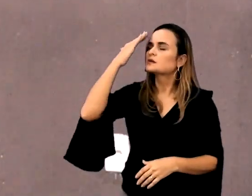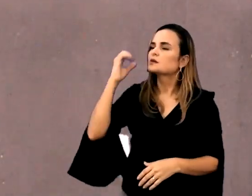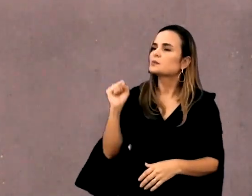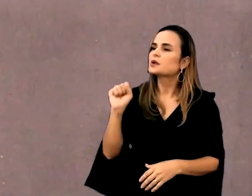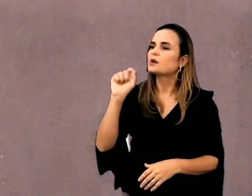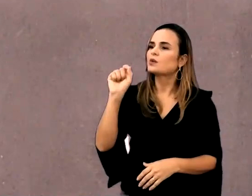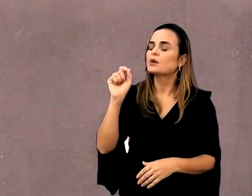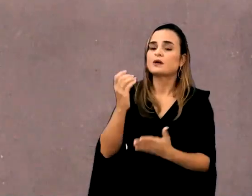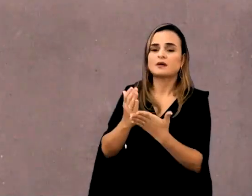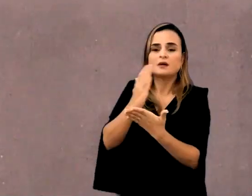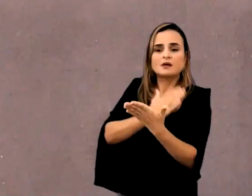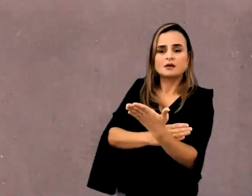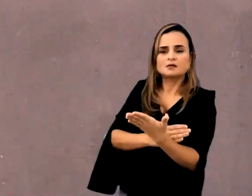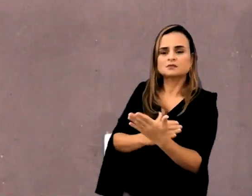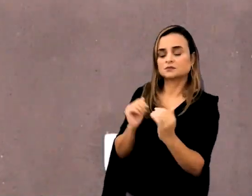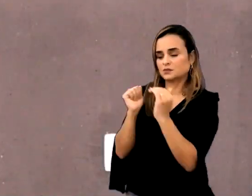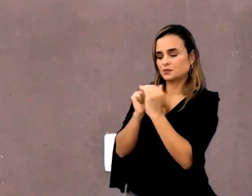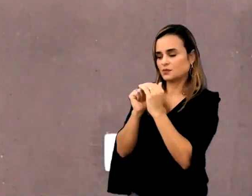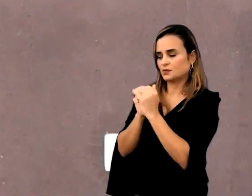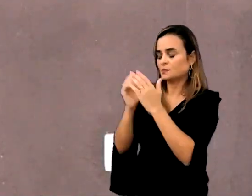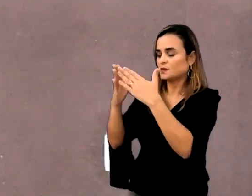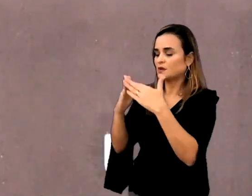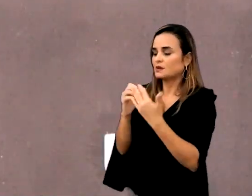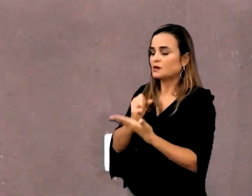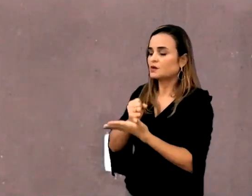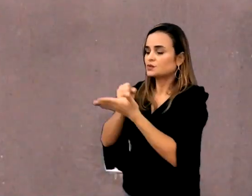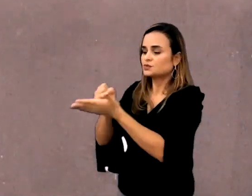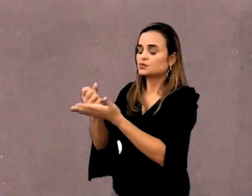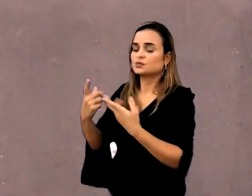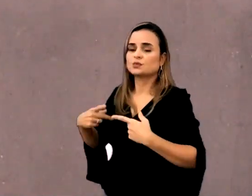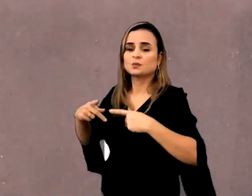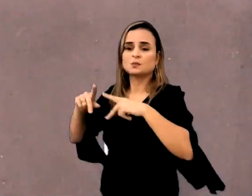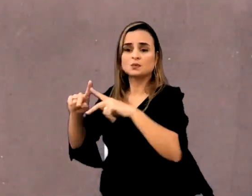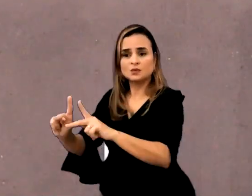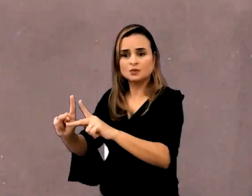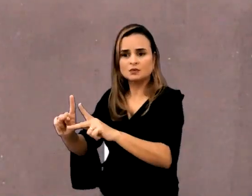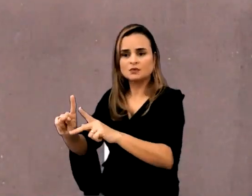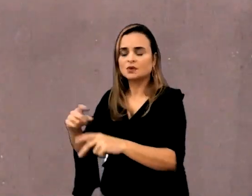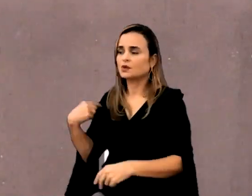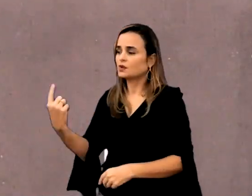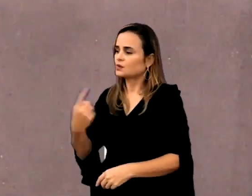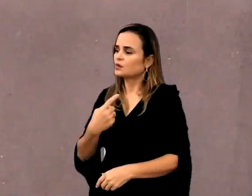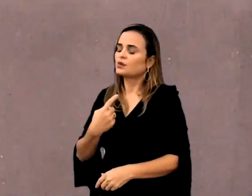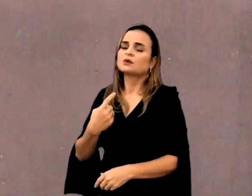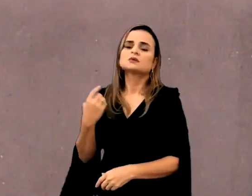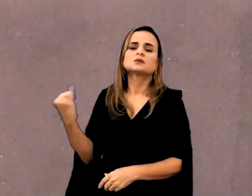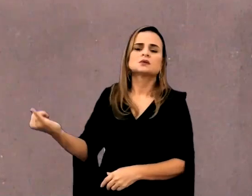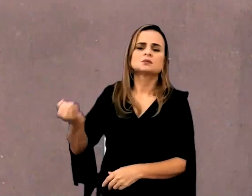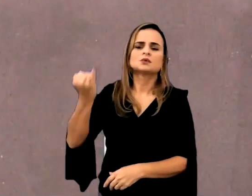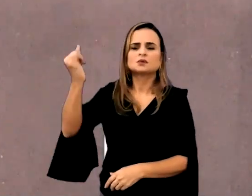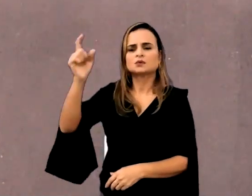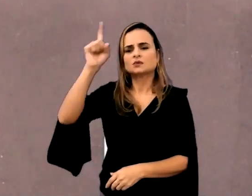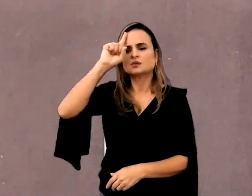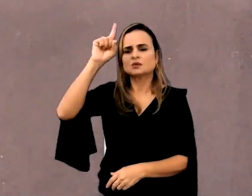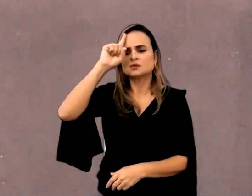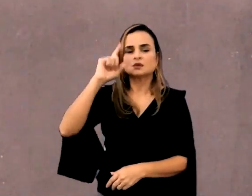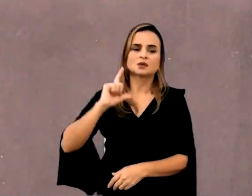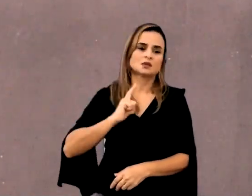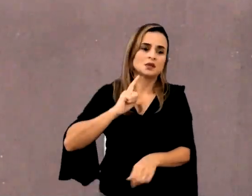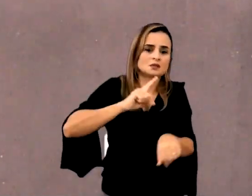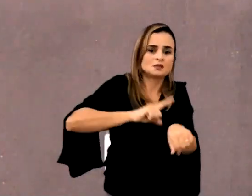É um ponto importante. Nós temos um momento da nossa vida de oração. Por quem nós estamos